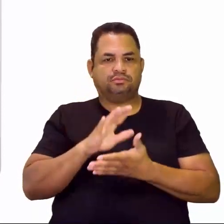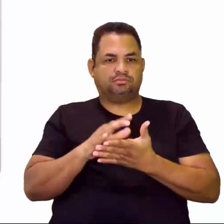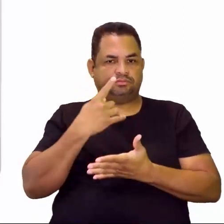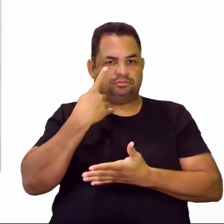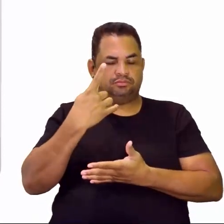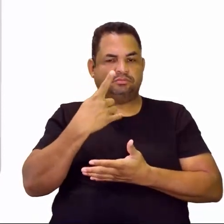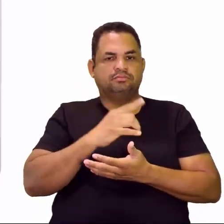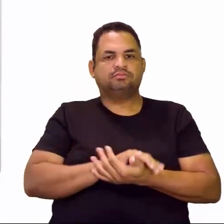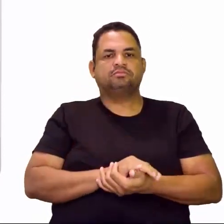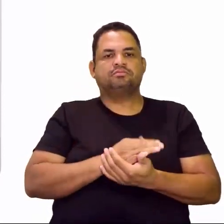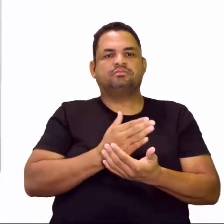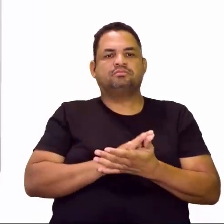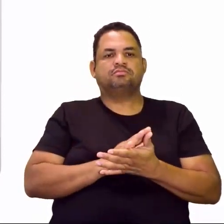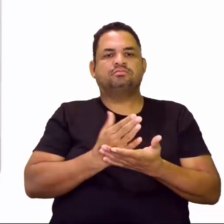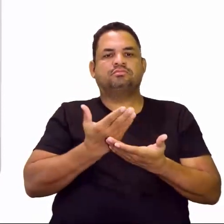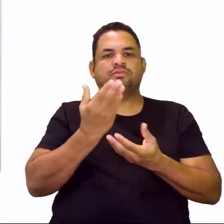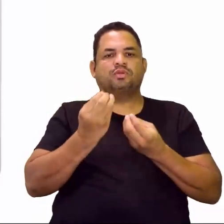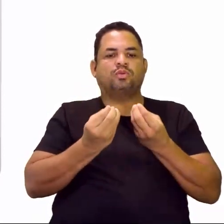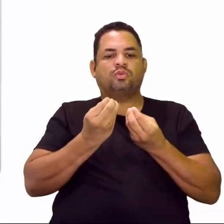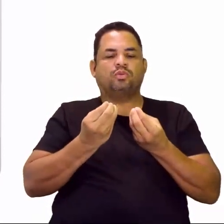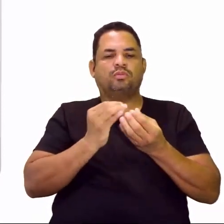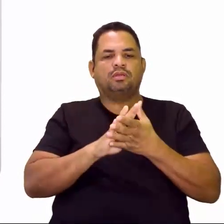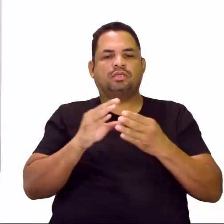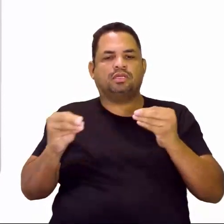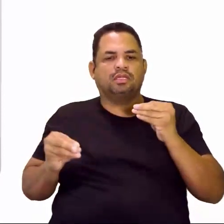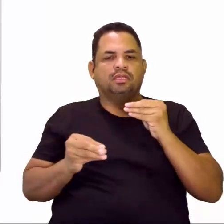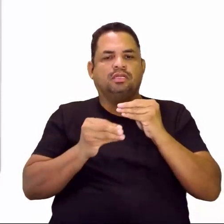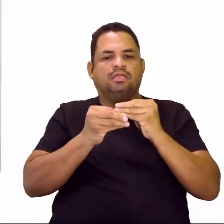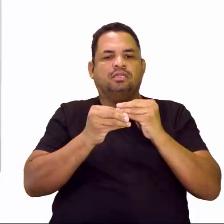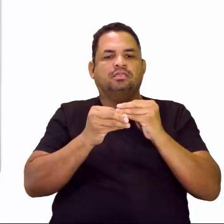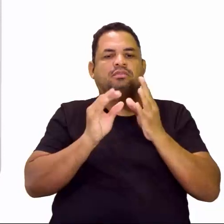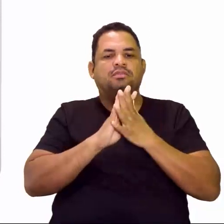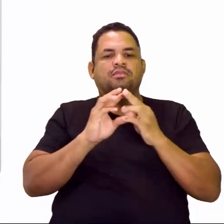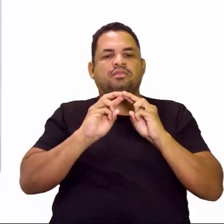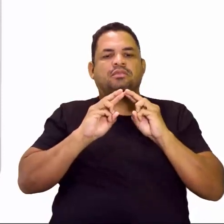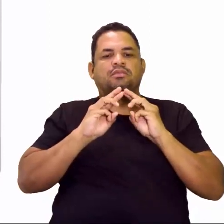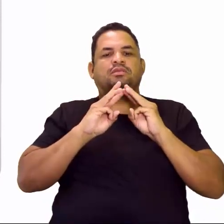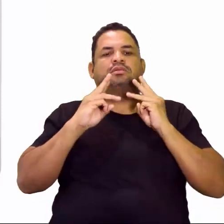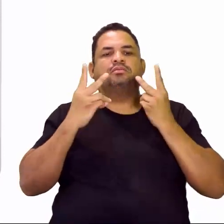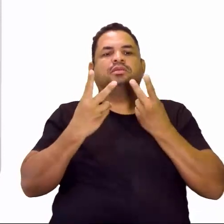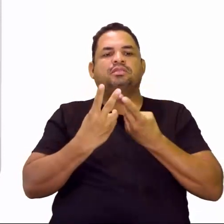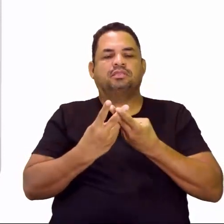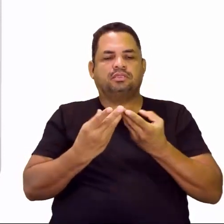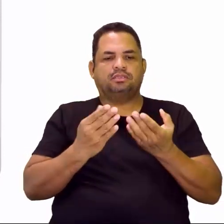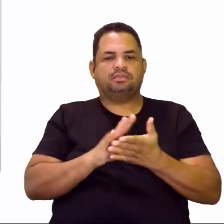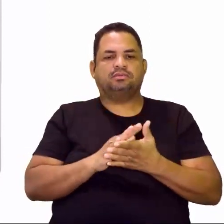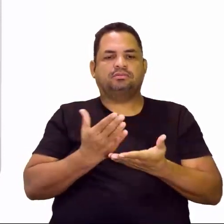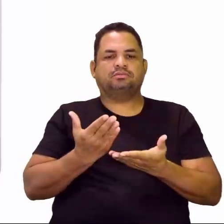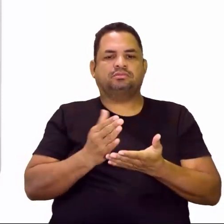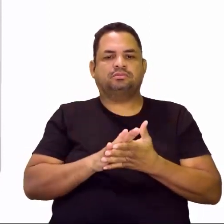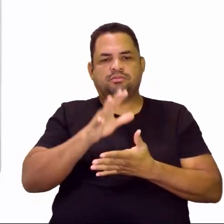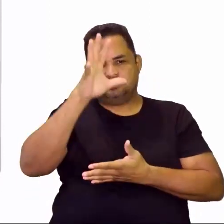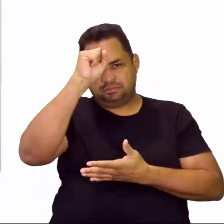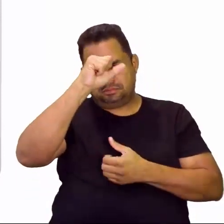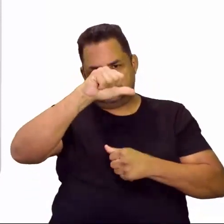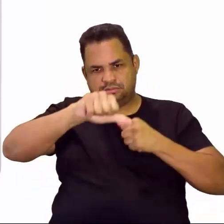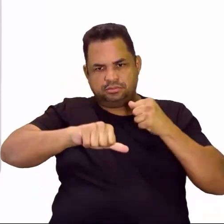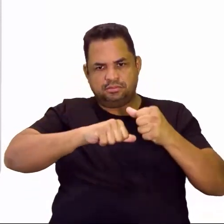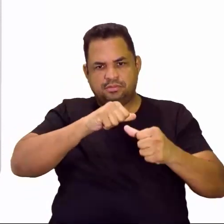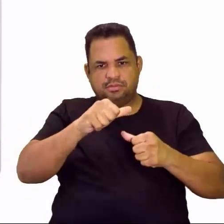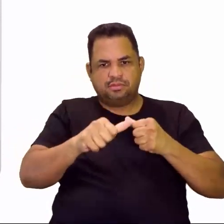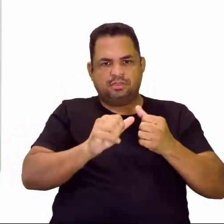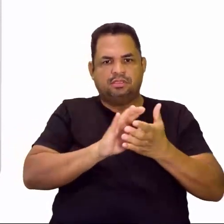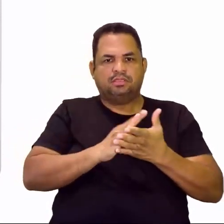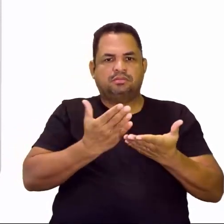viram sobre estados de agregação da matéria, que são estados físicos da matéria. Vocês aprenderam as mudanças